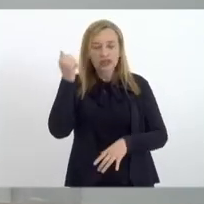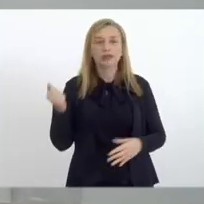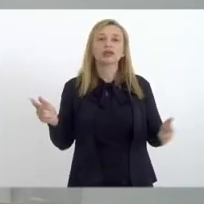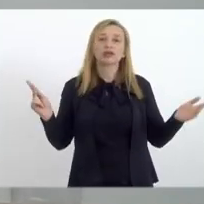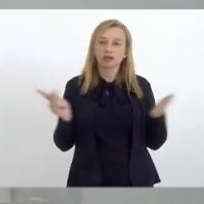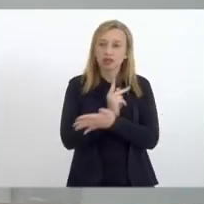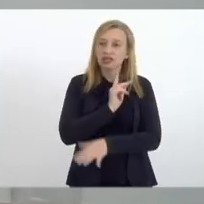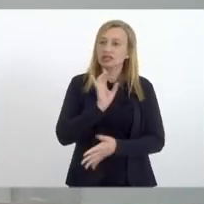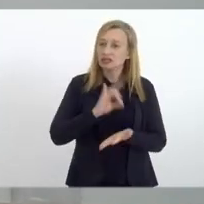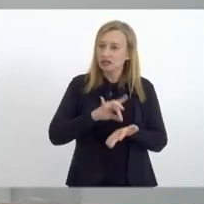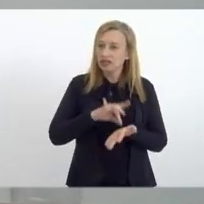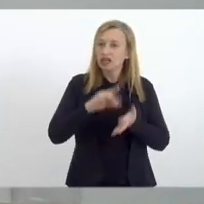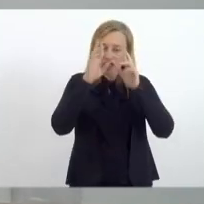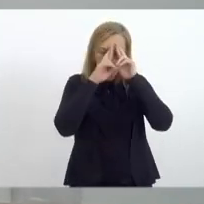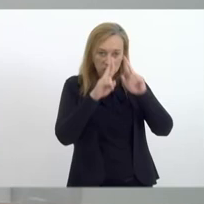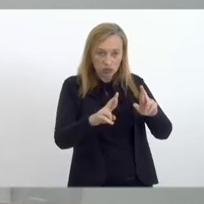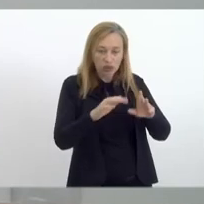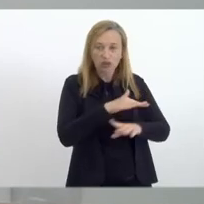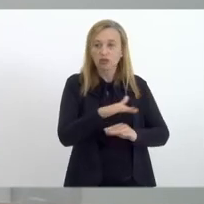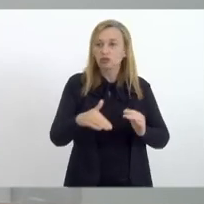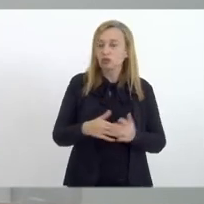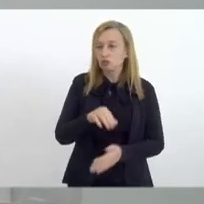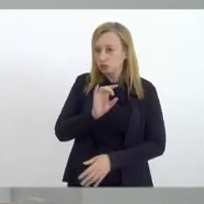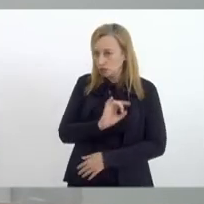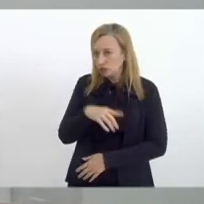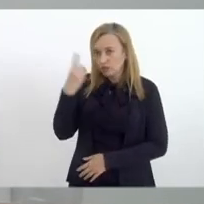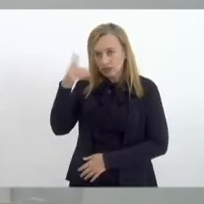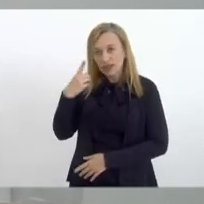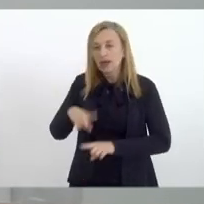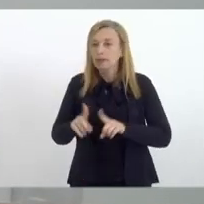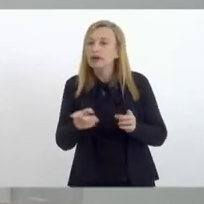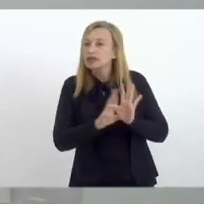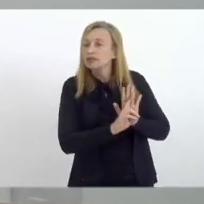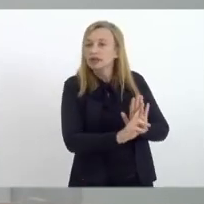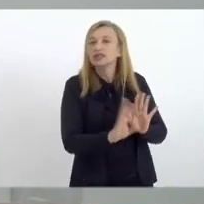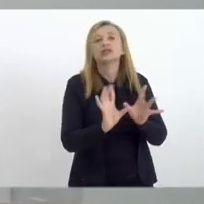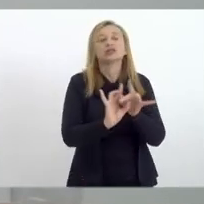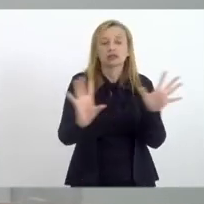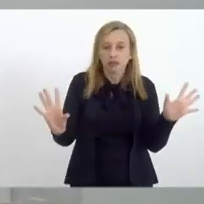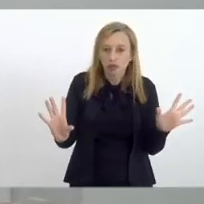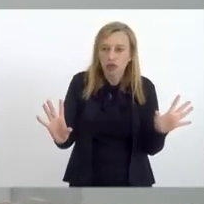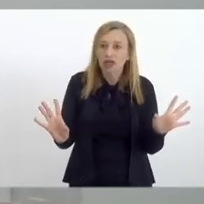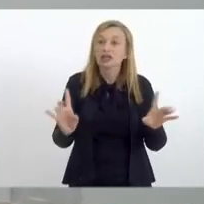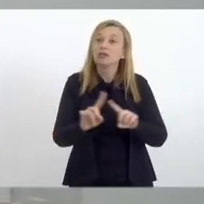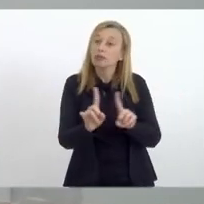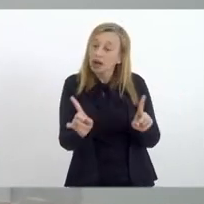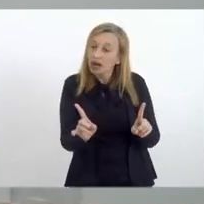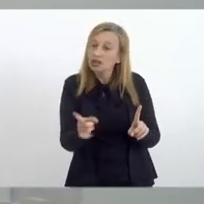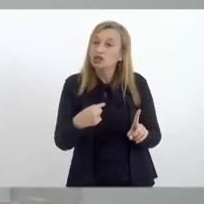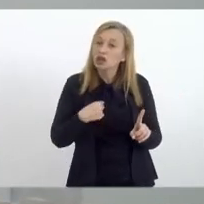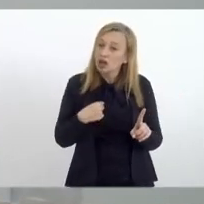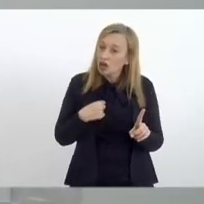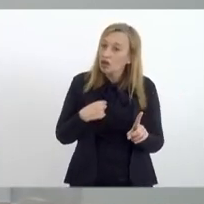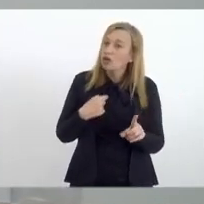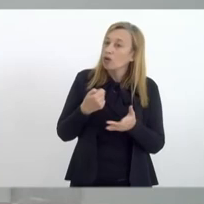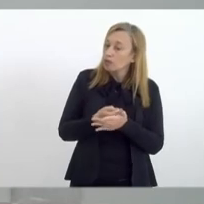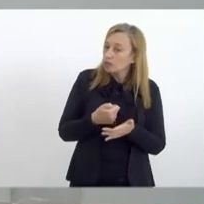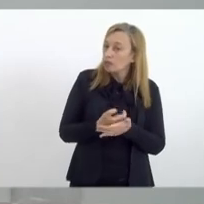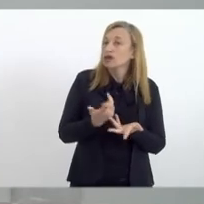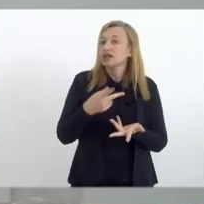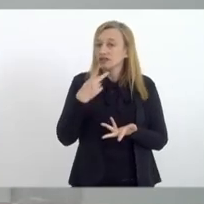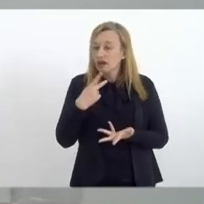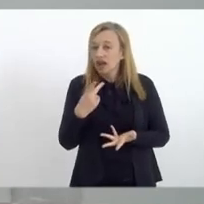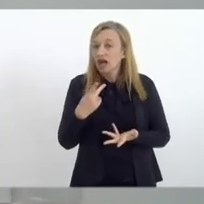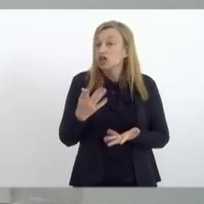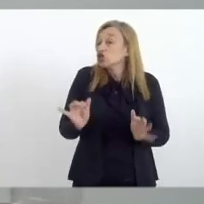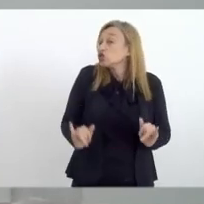verdade. Respeito o mandato de todos eles aqui, mas a representação democrática, mas sou obrigado a fazer essa constatação,